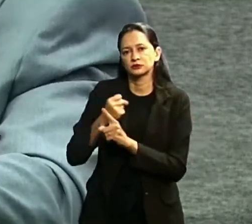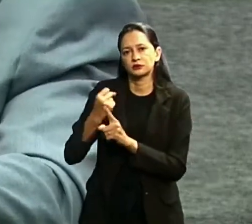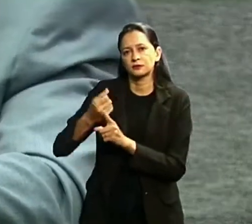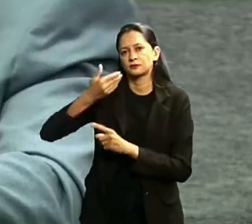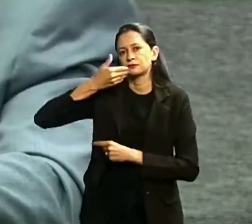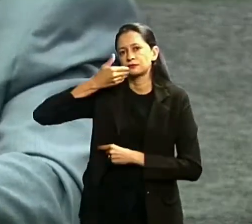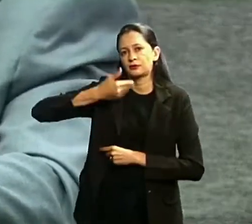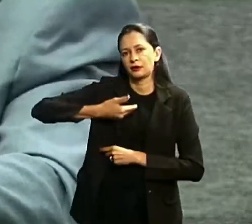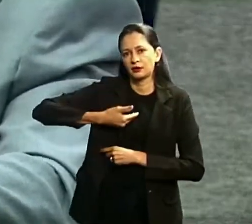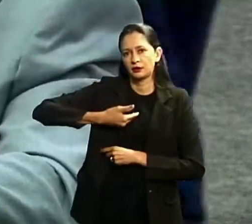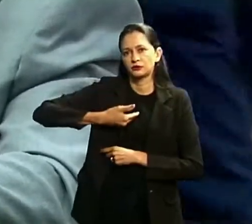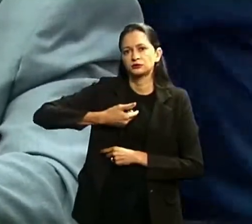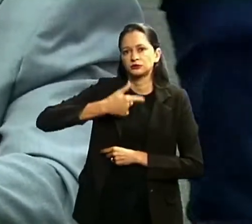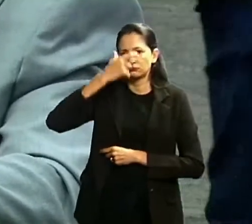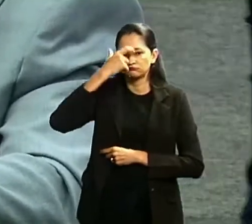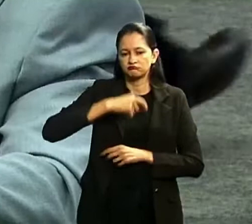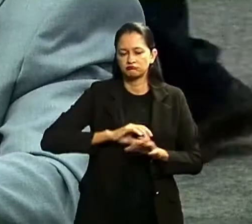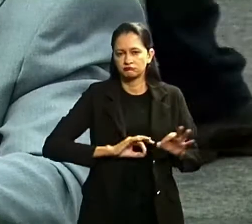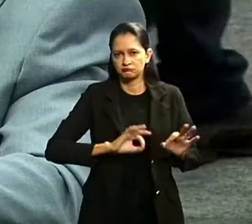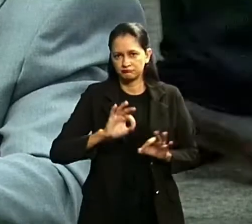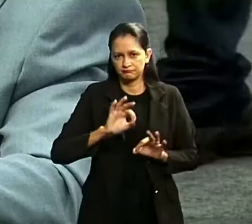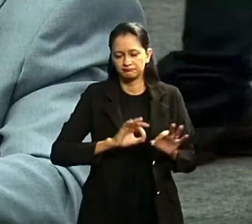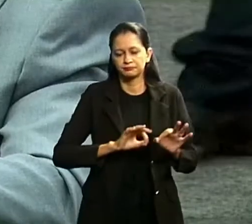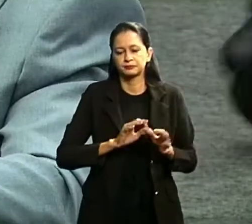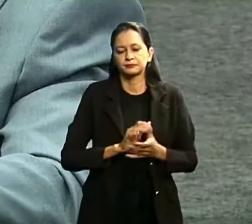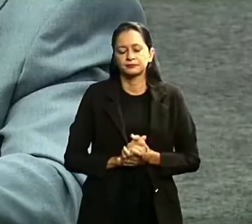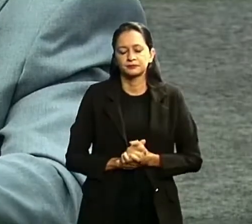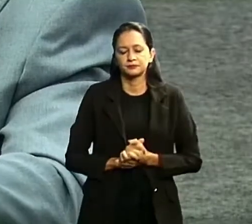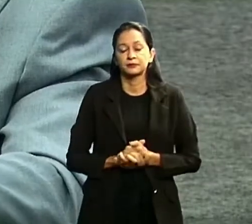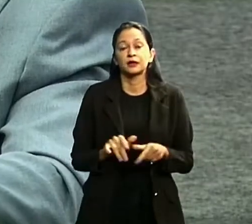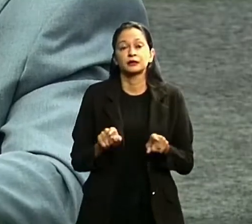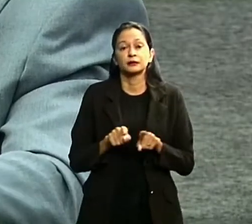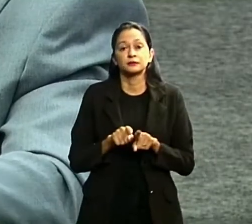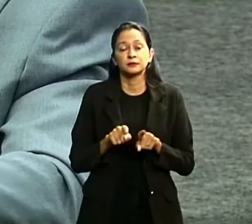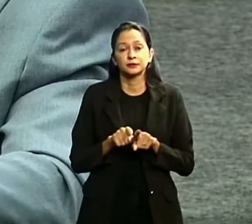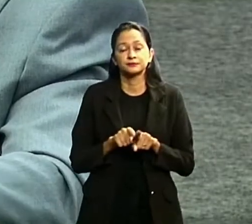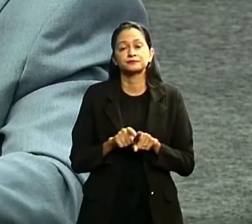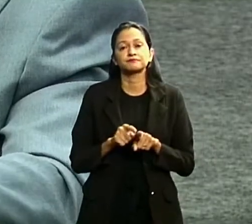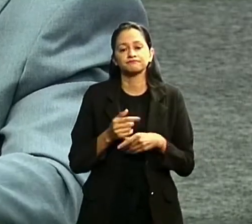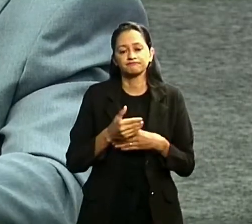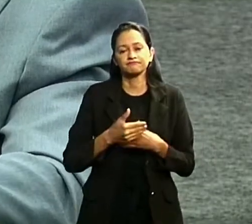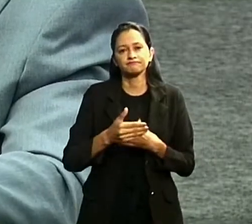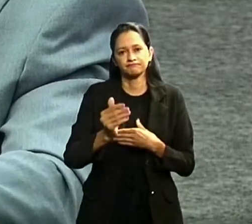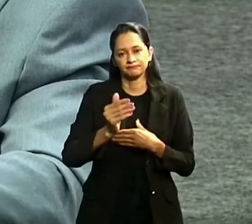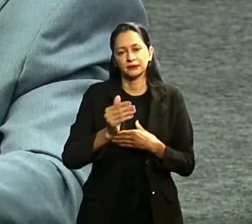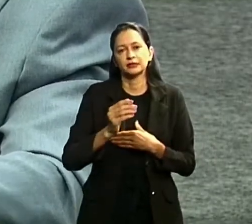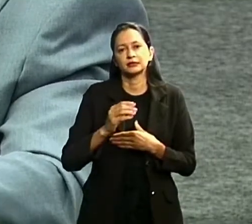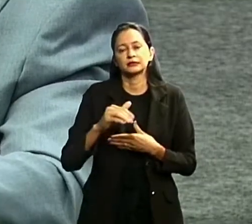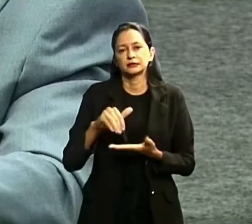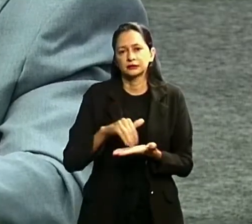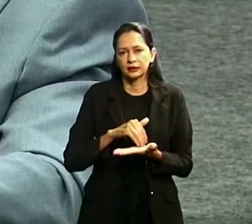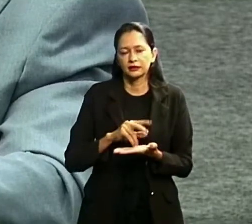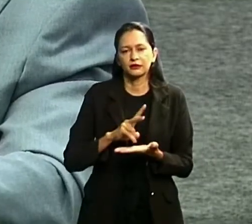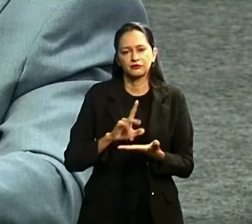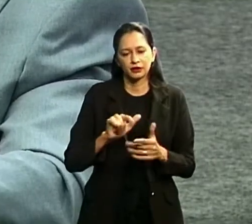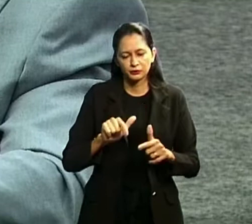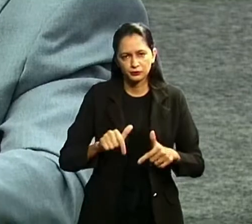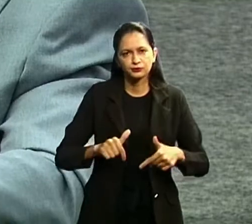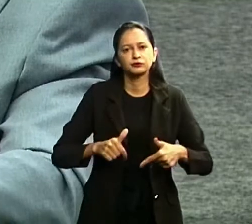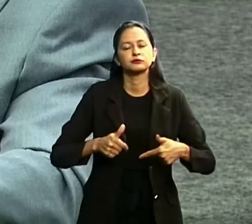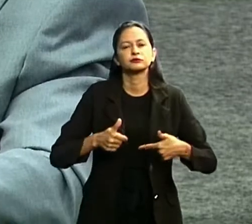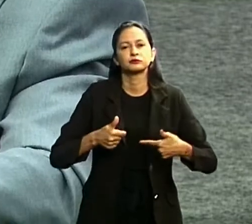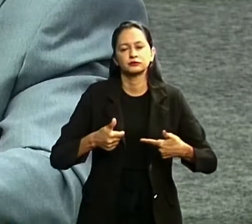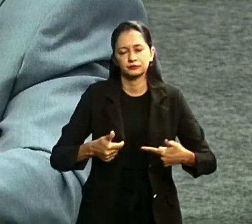E fazendo votos aí que logo, logo, todos os secretários estarão empenhados aí, como